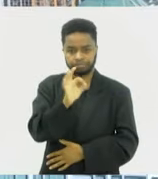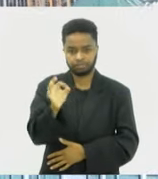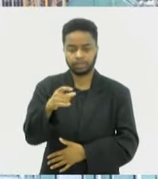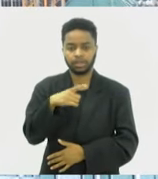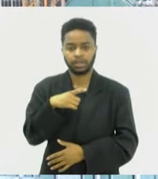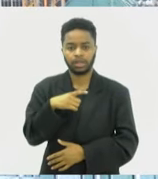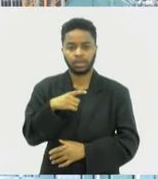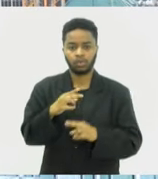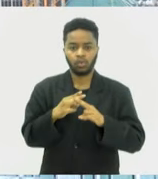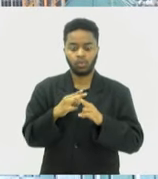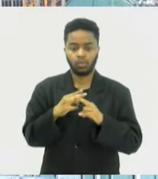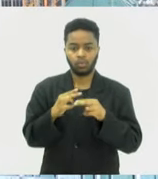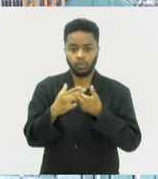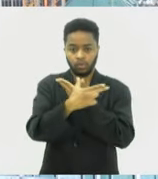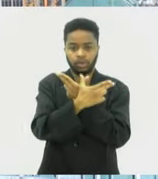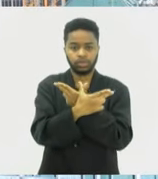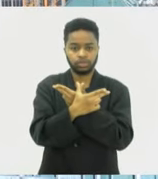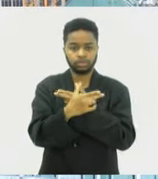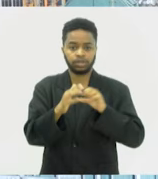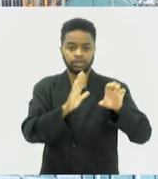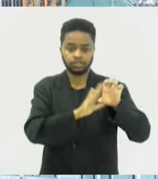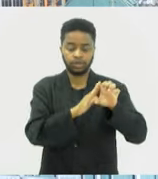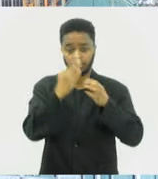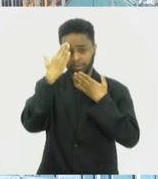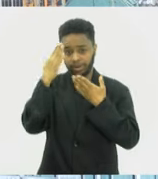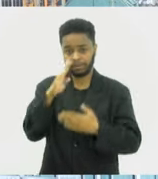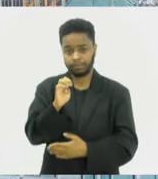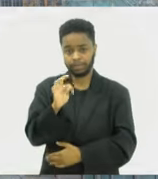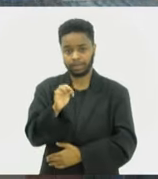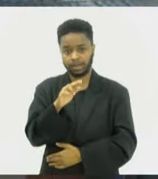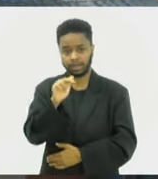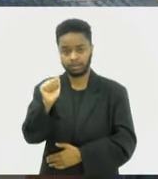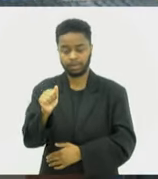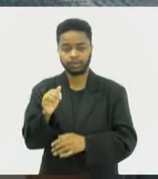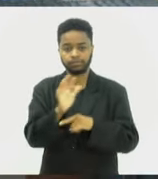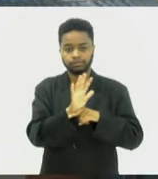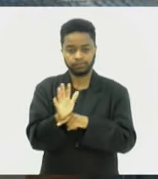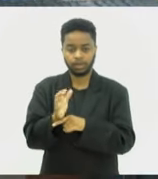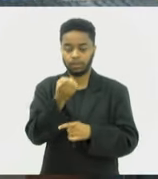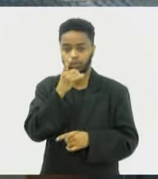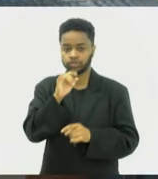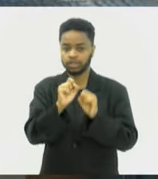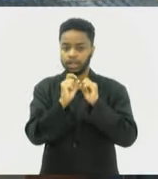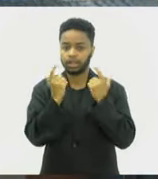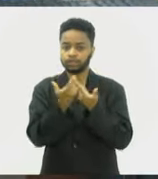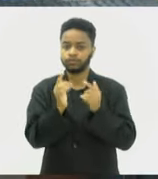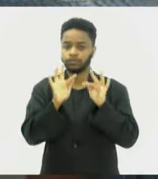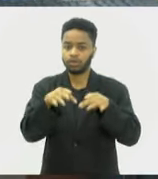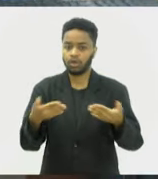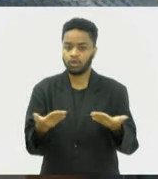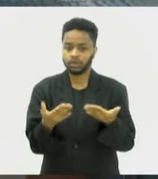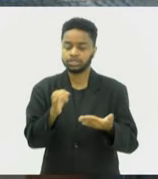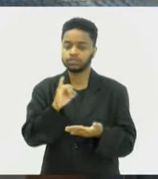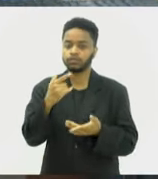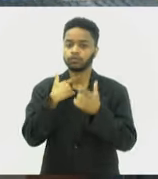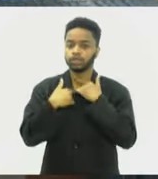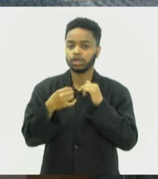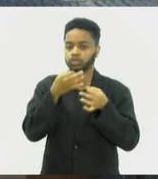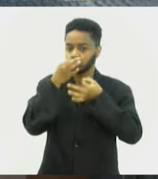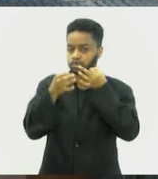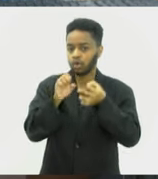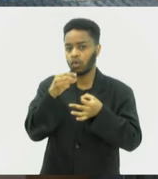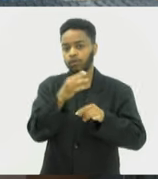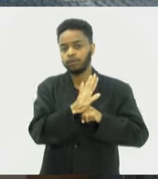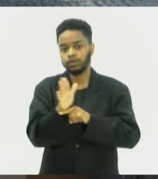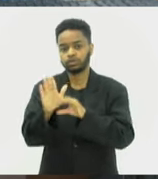esquerda. É isso. Obrigado, Beterraba, pelas imagens. O Bom Dia Alerj termina aqui. Se você quiser enviar sugestões ou vídeos